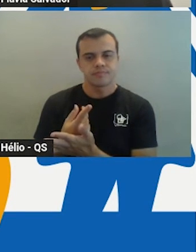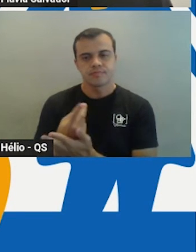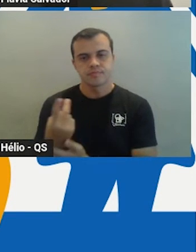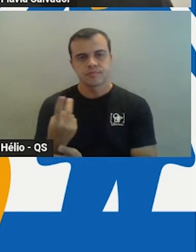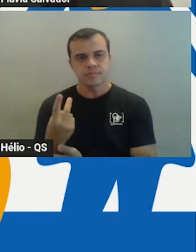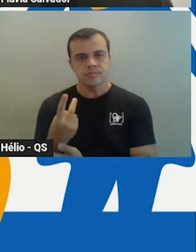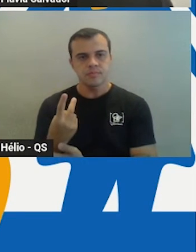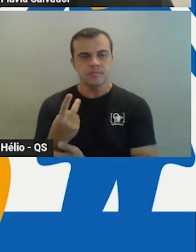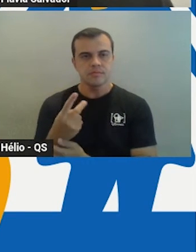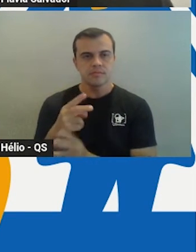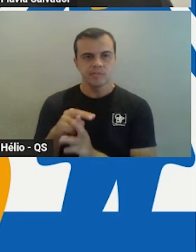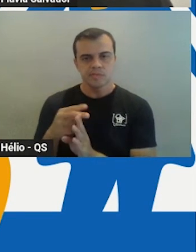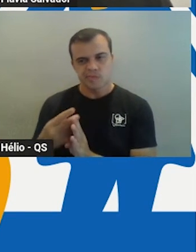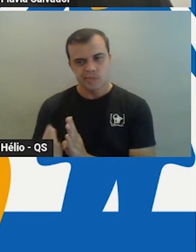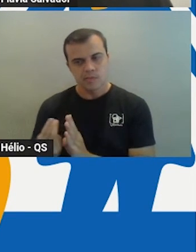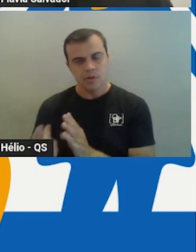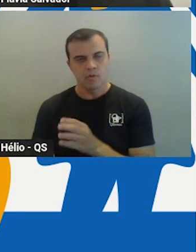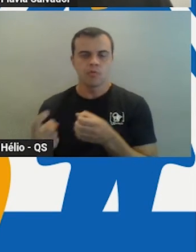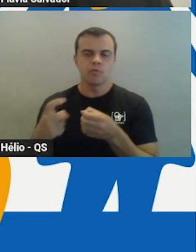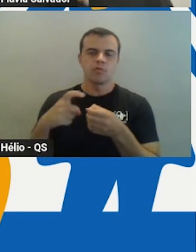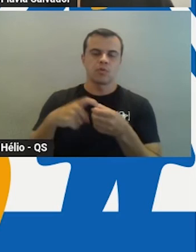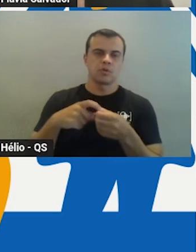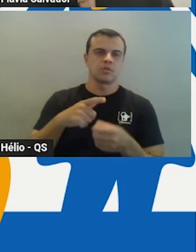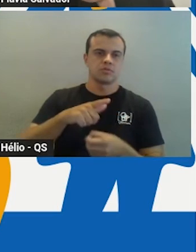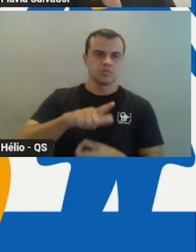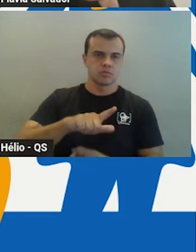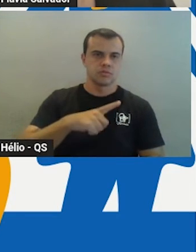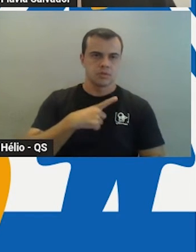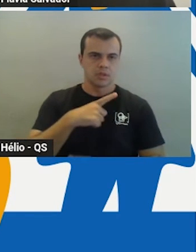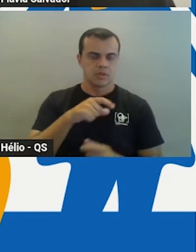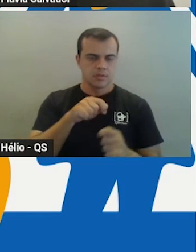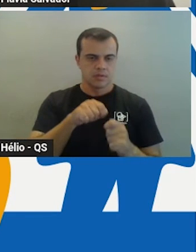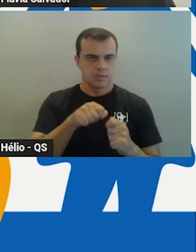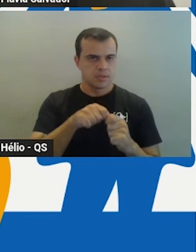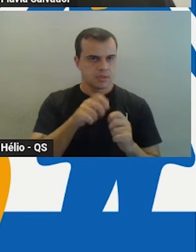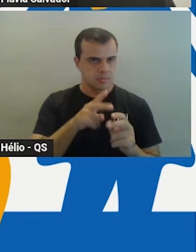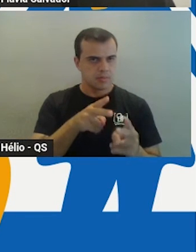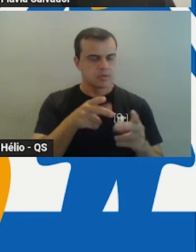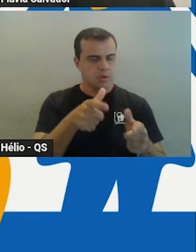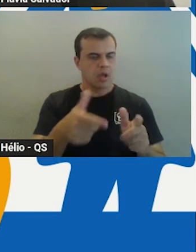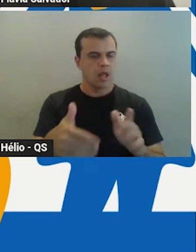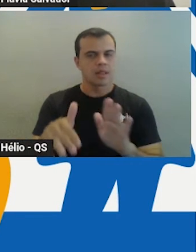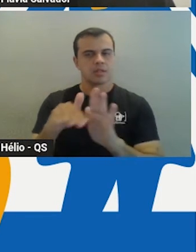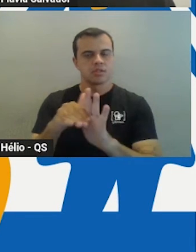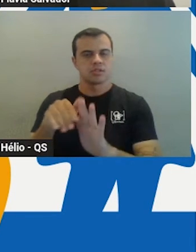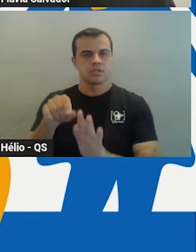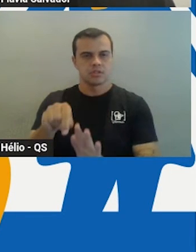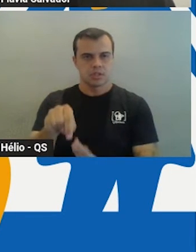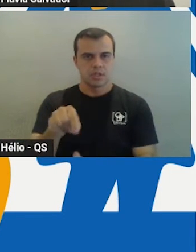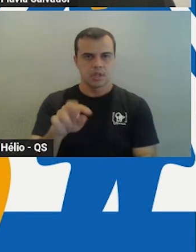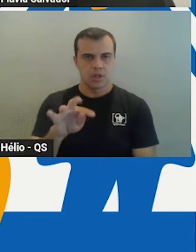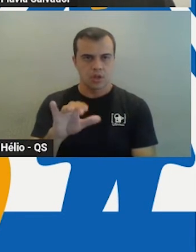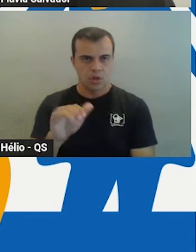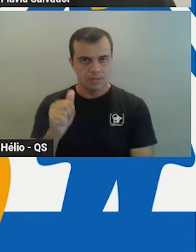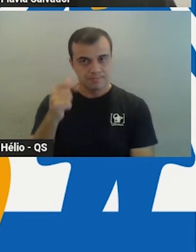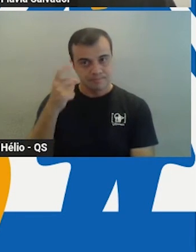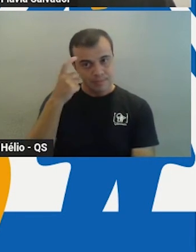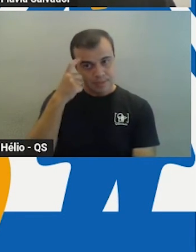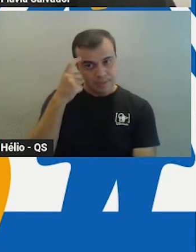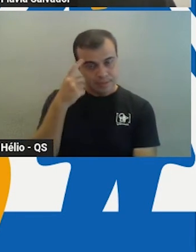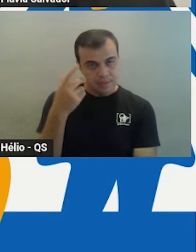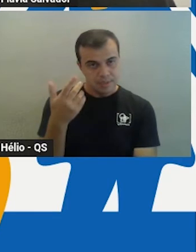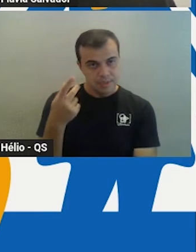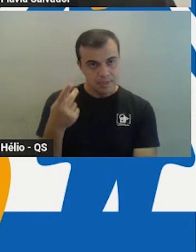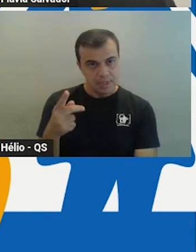coelhinhos caírem na lava, eles têm que voltar para a toca anterior para poder fazer aquele mesmo caminho até chegar na toca. Mas para pensar,